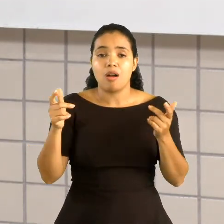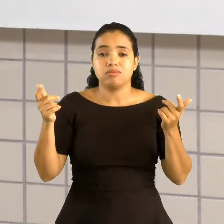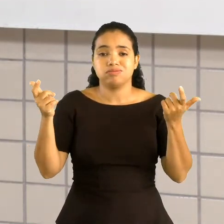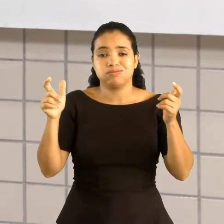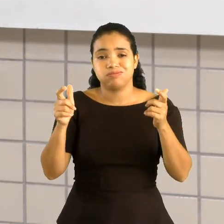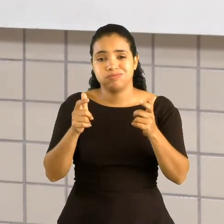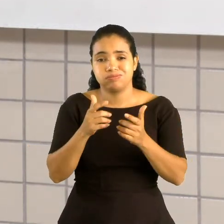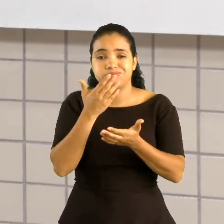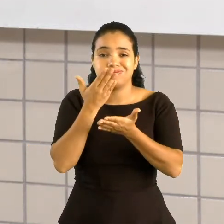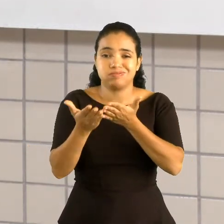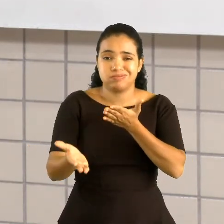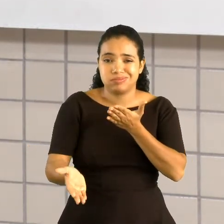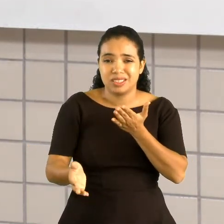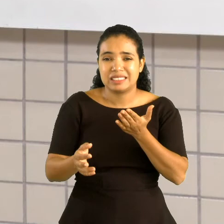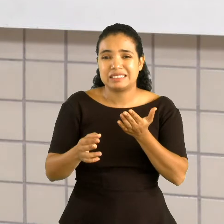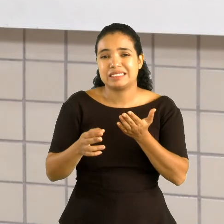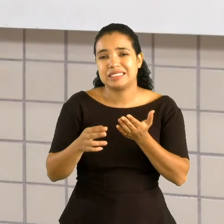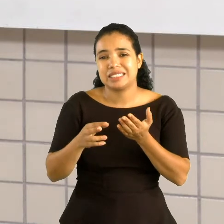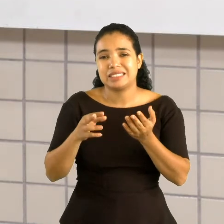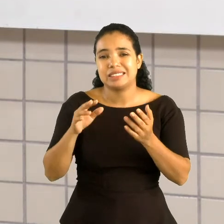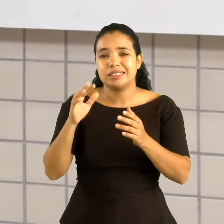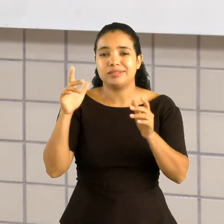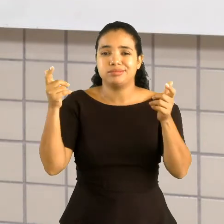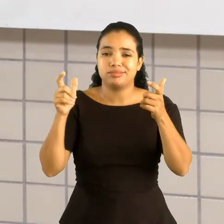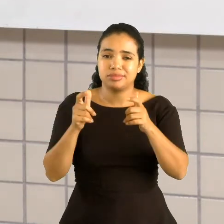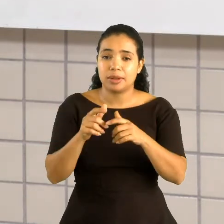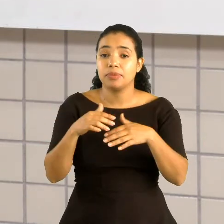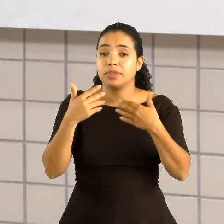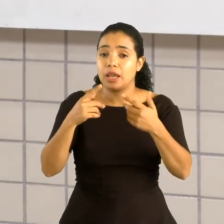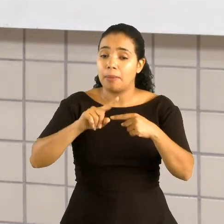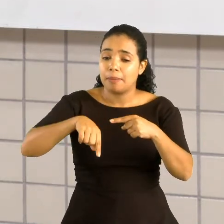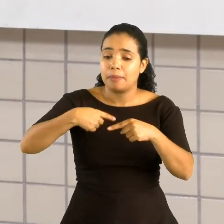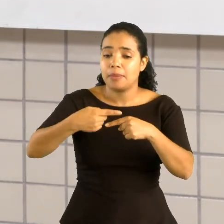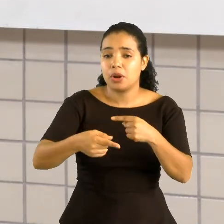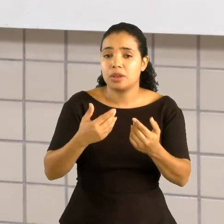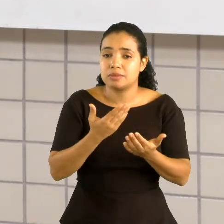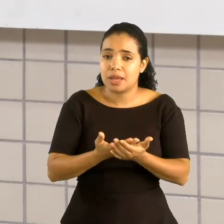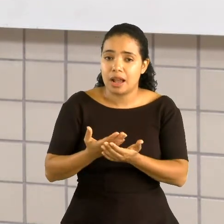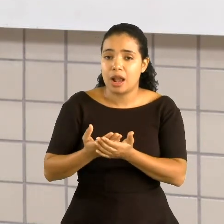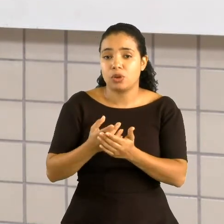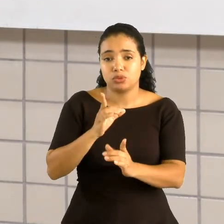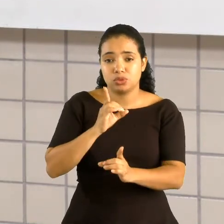quero que vocês olhem as atividades com muito carinho e a gente se vê na próxima aula, como é